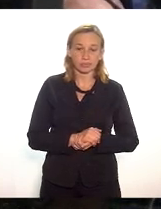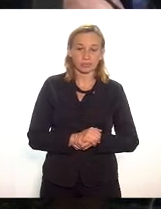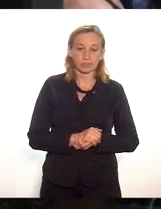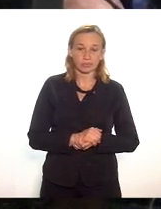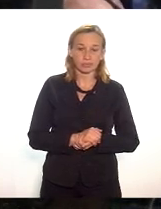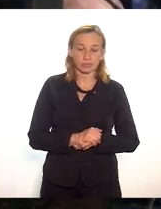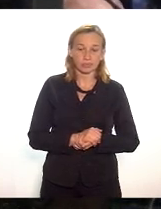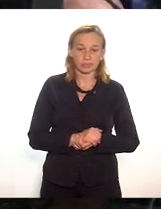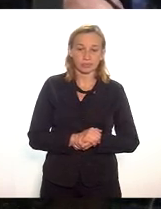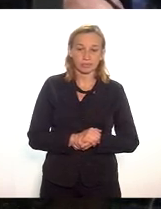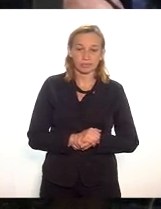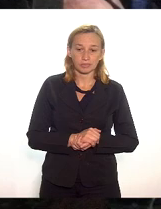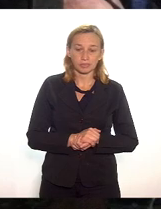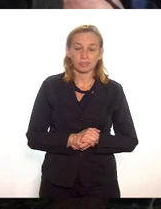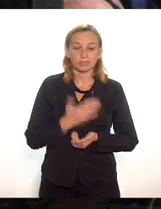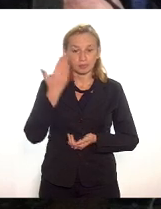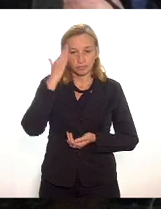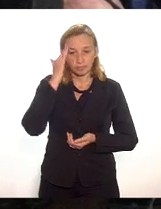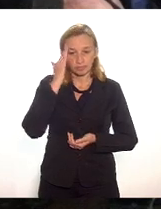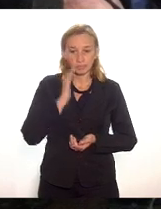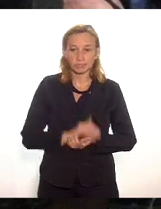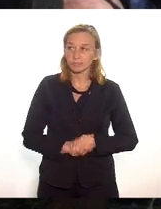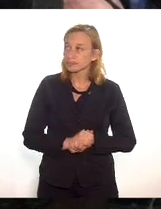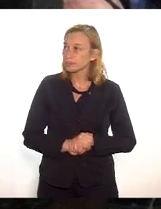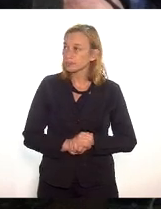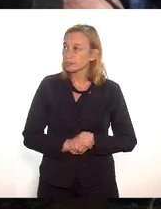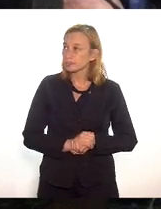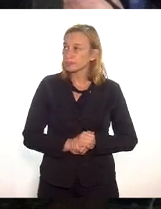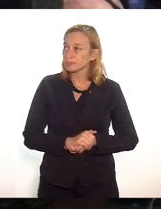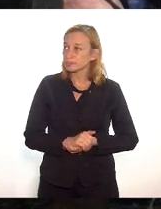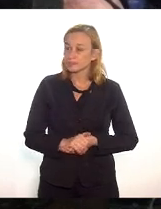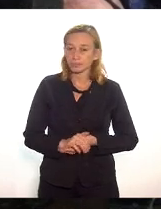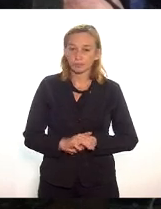Perfeitamente, presidente. Ok.